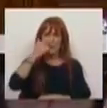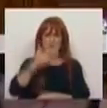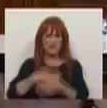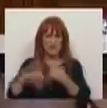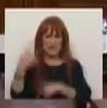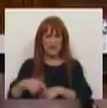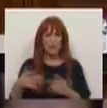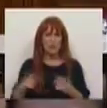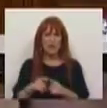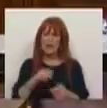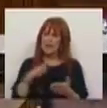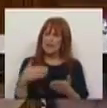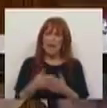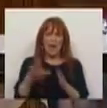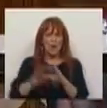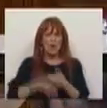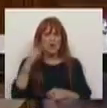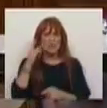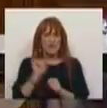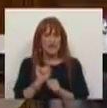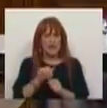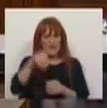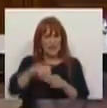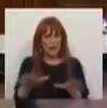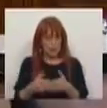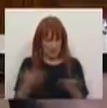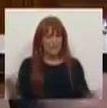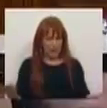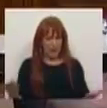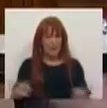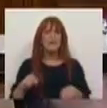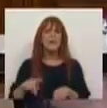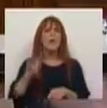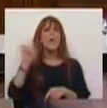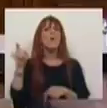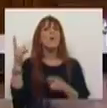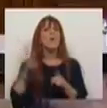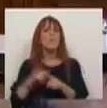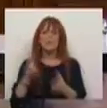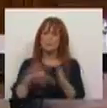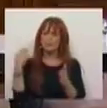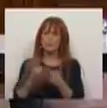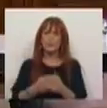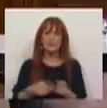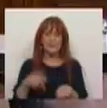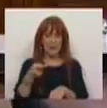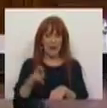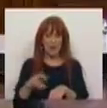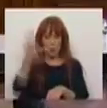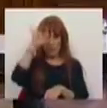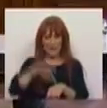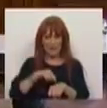com deficiência e lhes proporcione condições de vida na sua comunidade? Será que, apesar de terem chumbado na legislatura